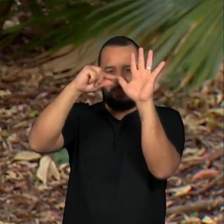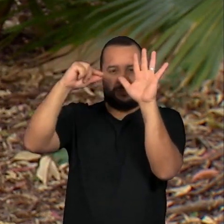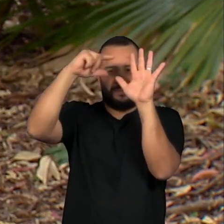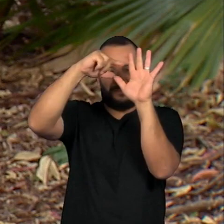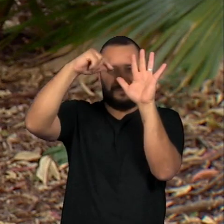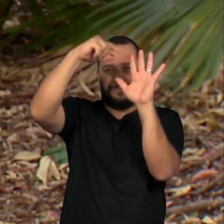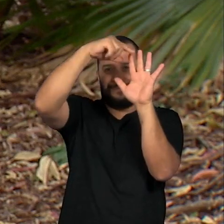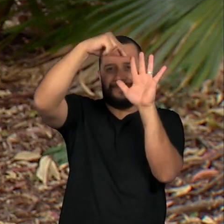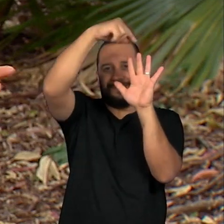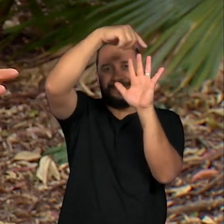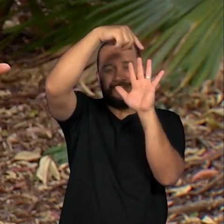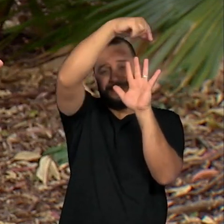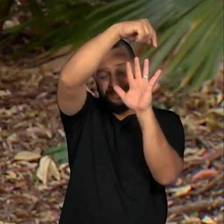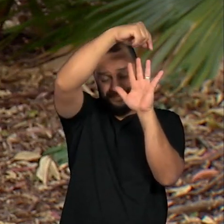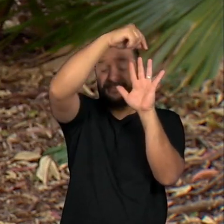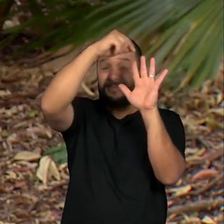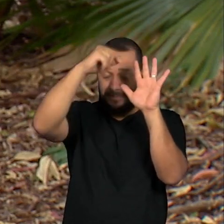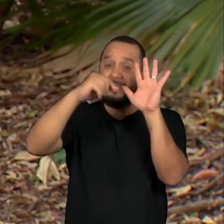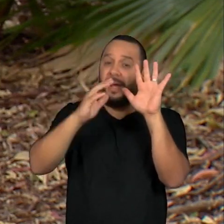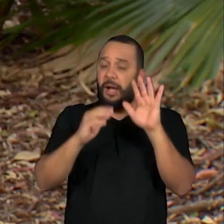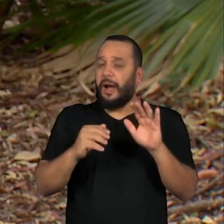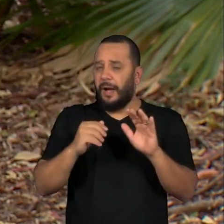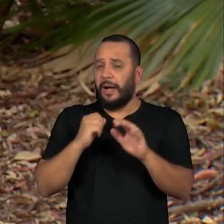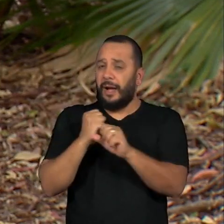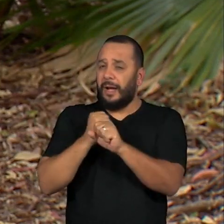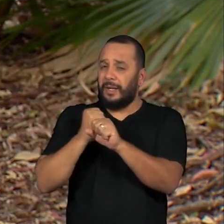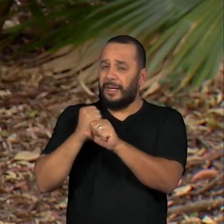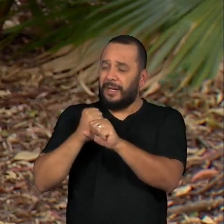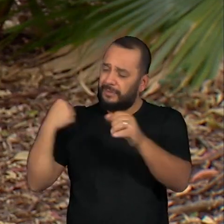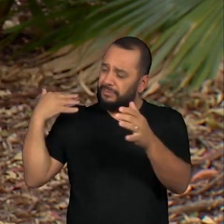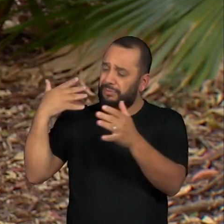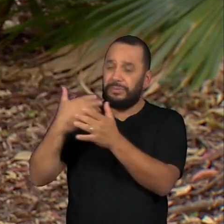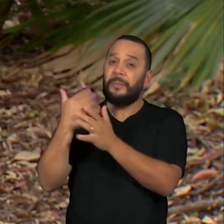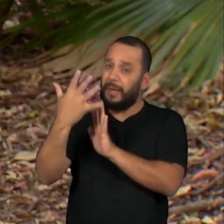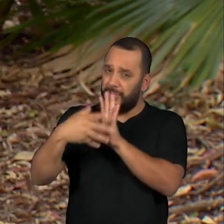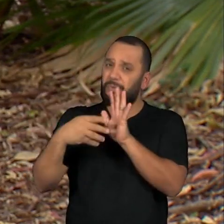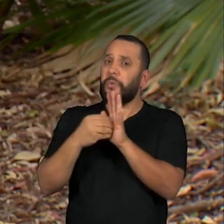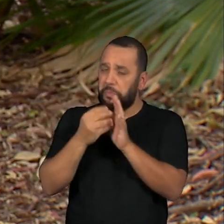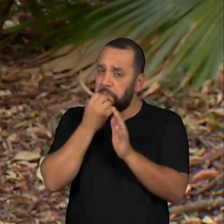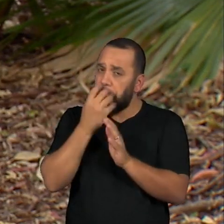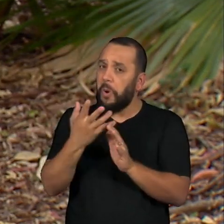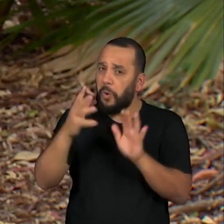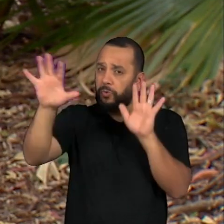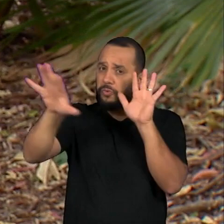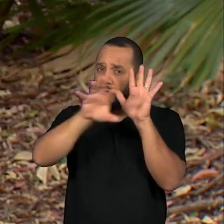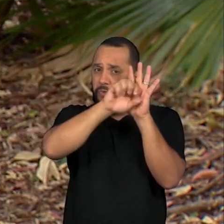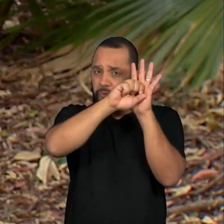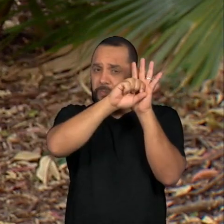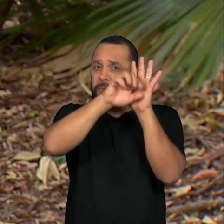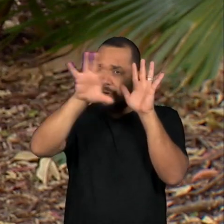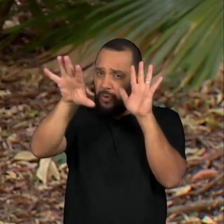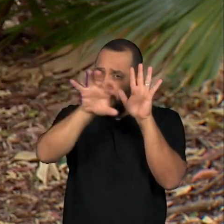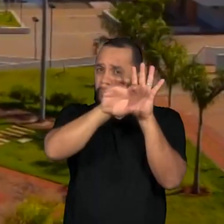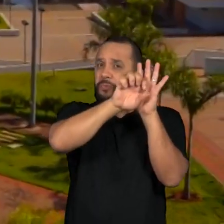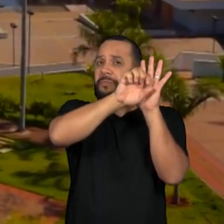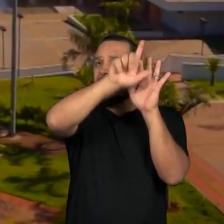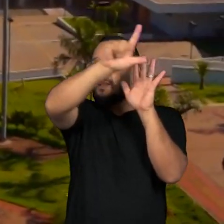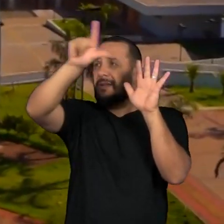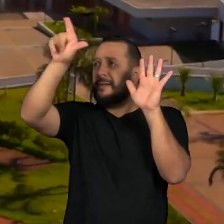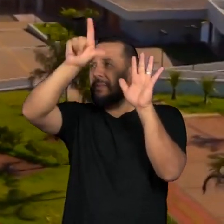sequestro de carbono. A Amazônia vinha fazendo isso com muita eficiência, mas a situação está mudando.